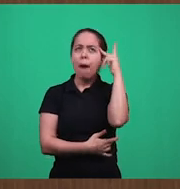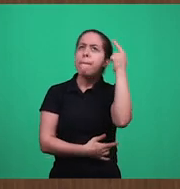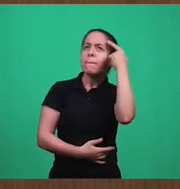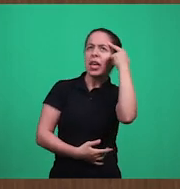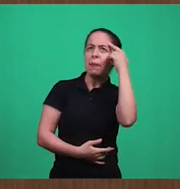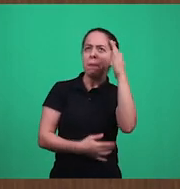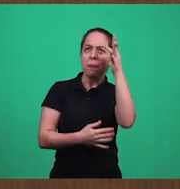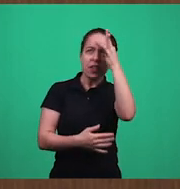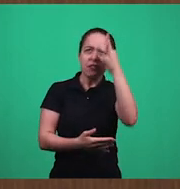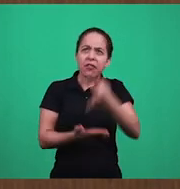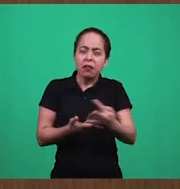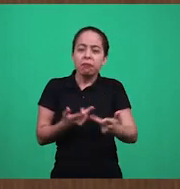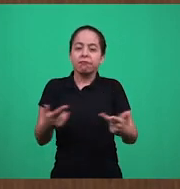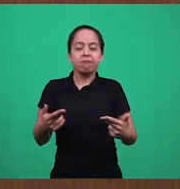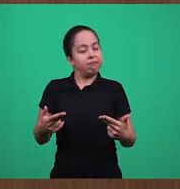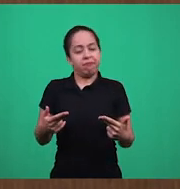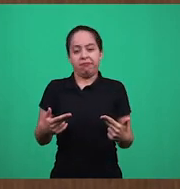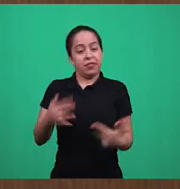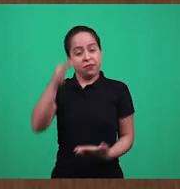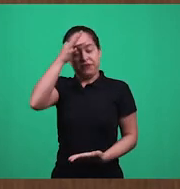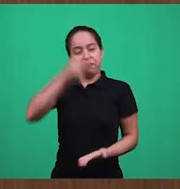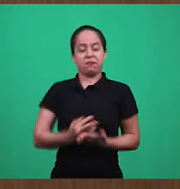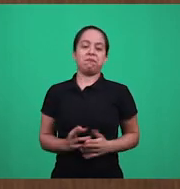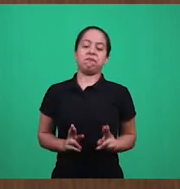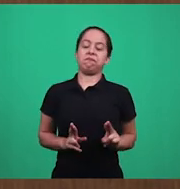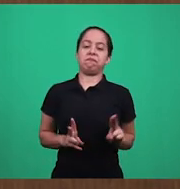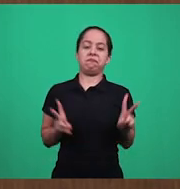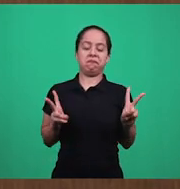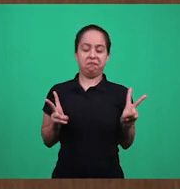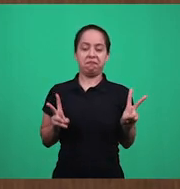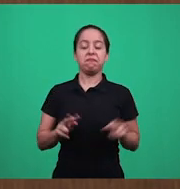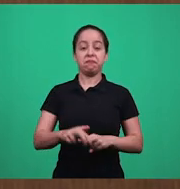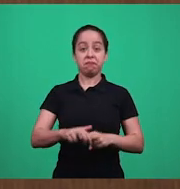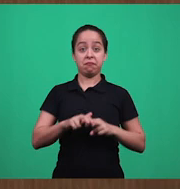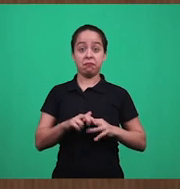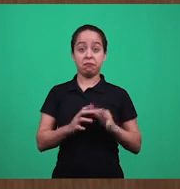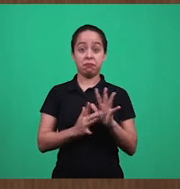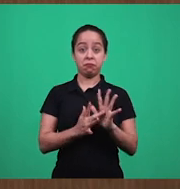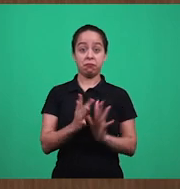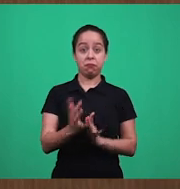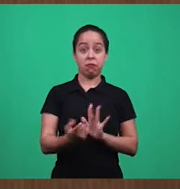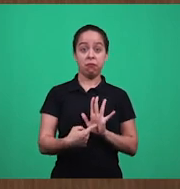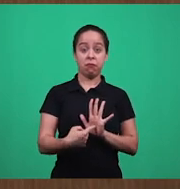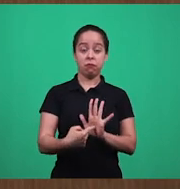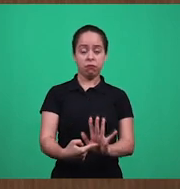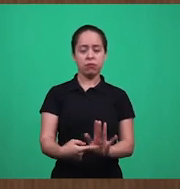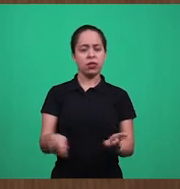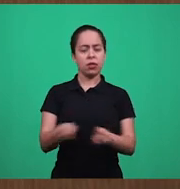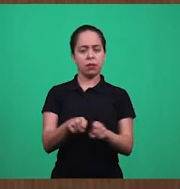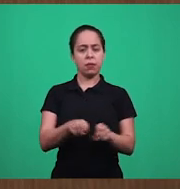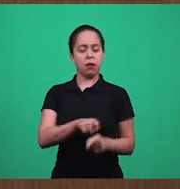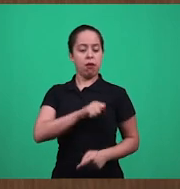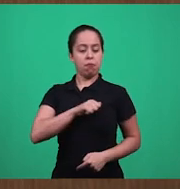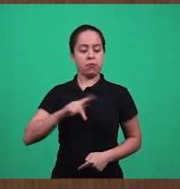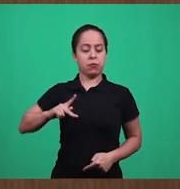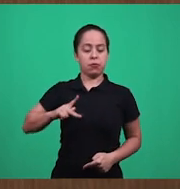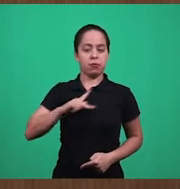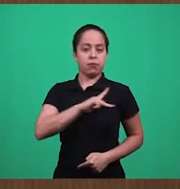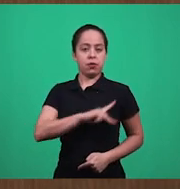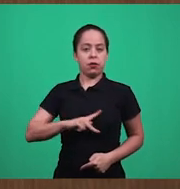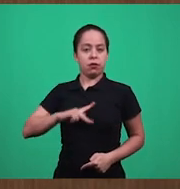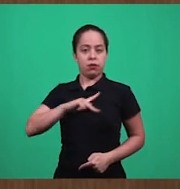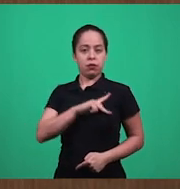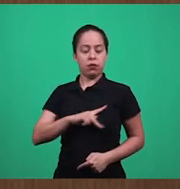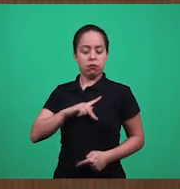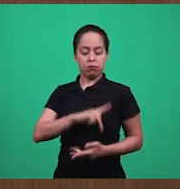pensa que tem. É uma fé completamente diferente. Por isso, aquilo que Jesus mostrou e aquilo que o apóstolo Paulo fala